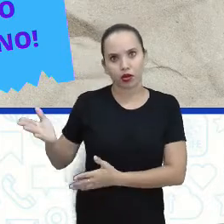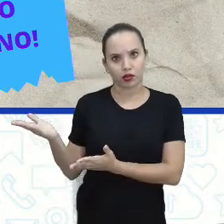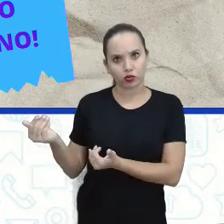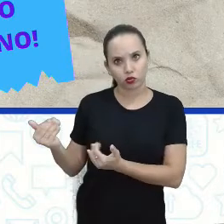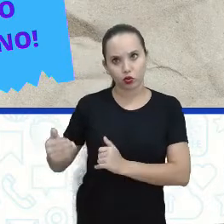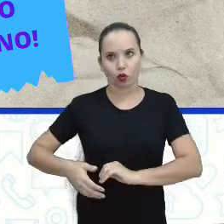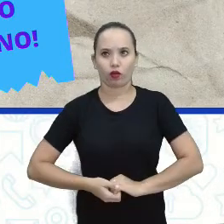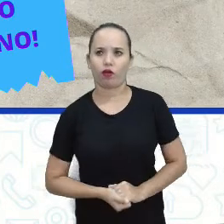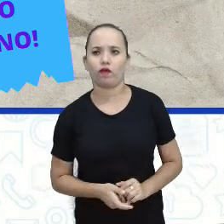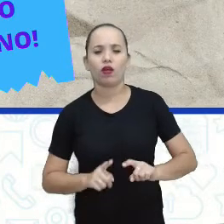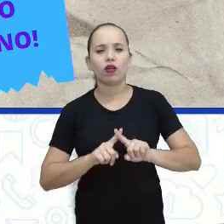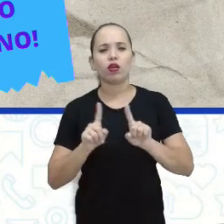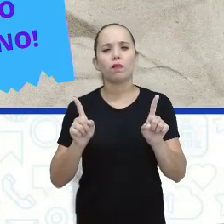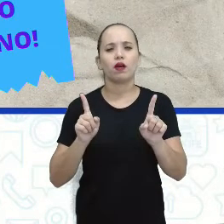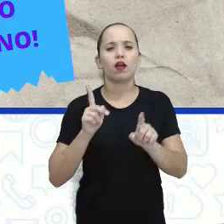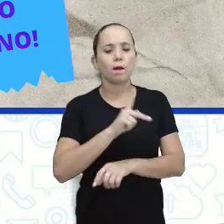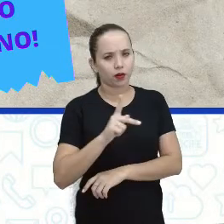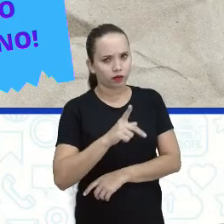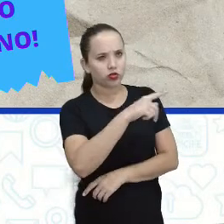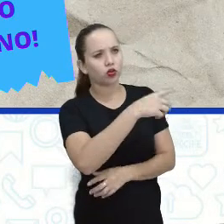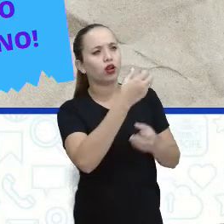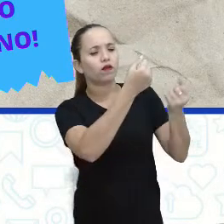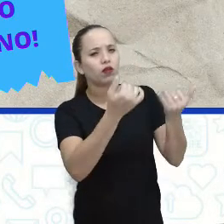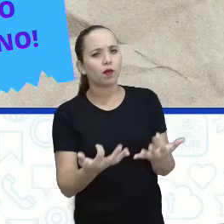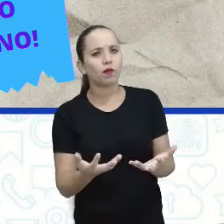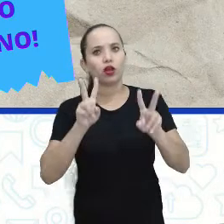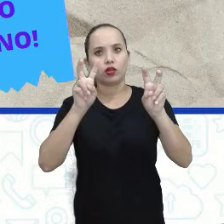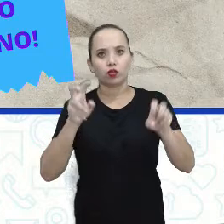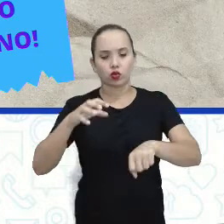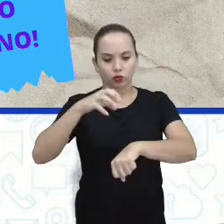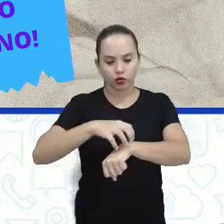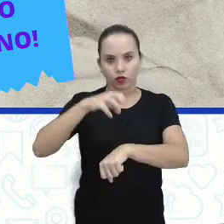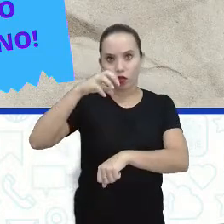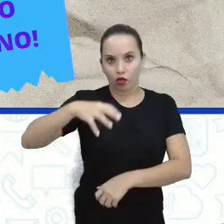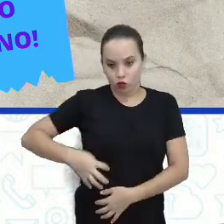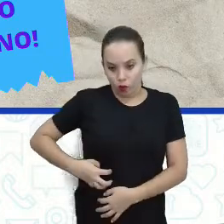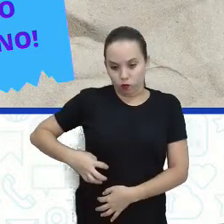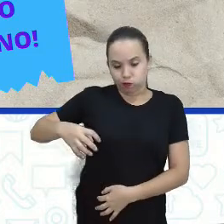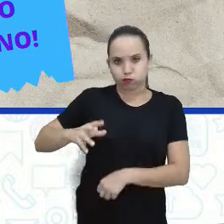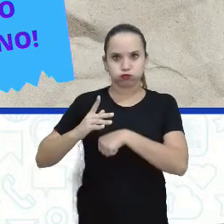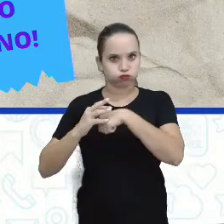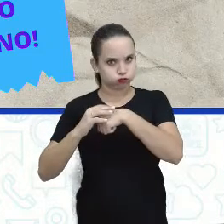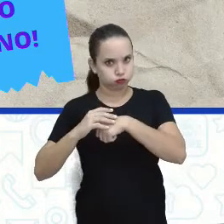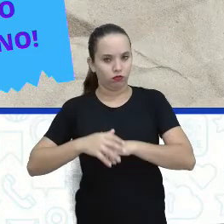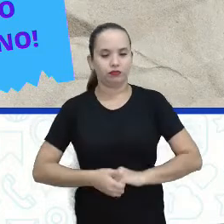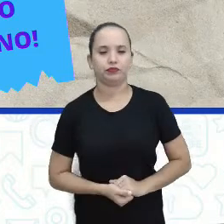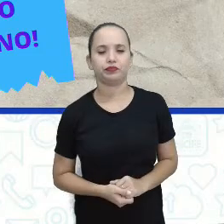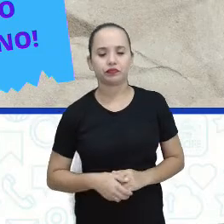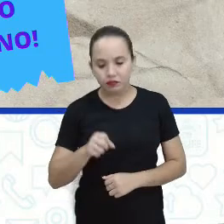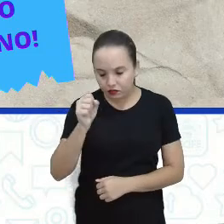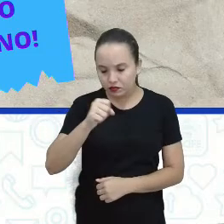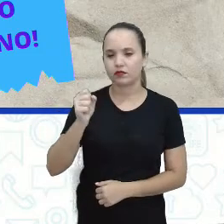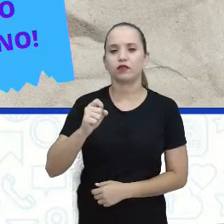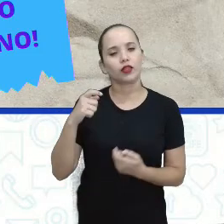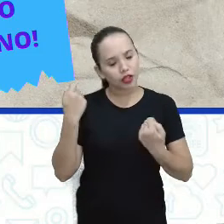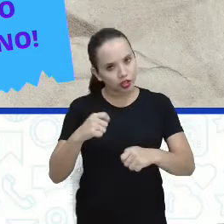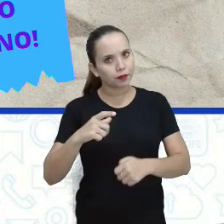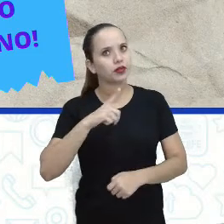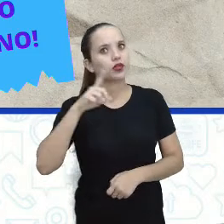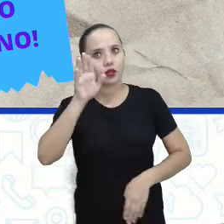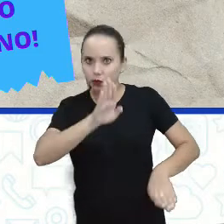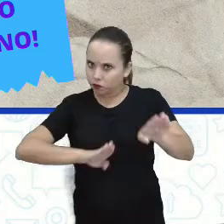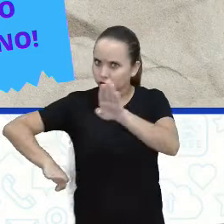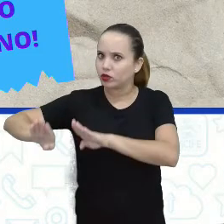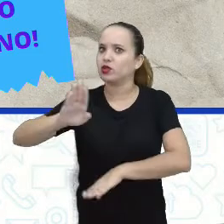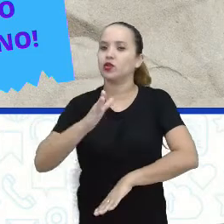vai falar um pouquinho hoje sobre doenças inflamatórias do intestino, né, professora Cláudia? É, professora. Então, o máximo de cuidado até nos